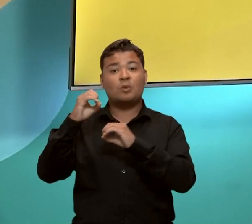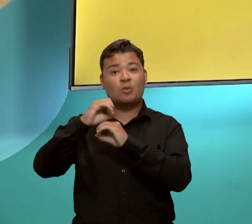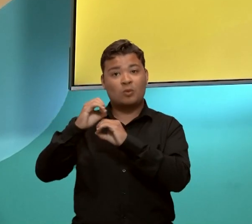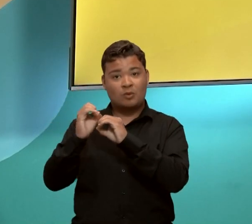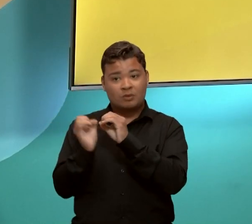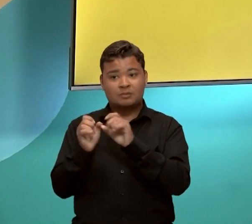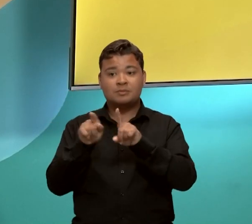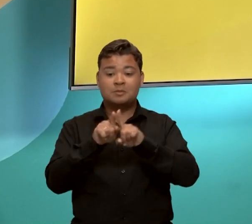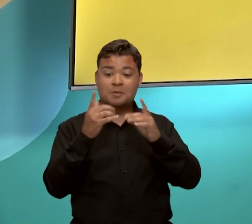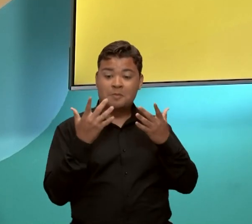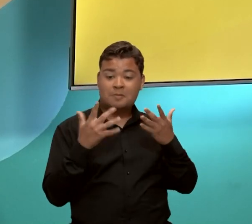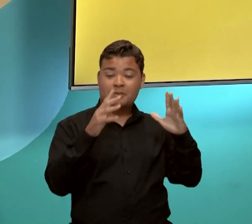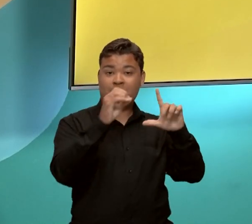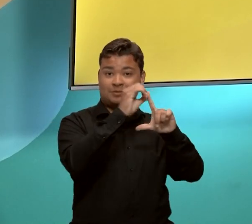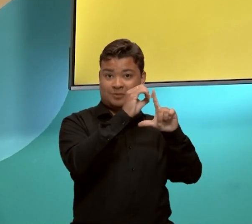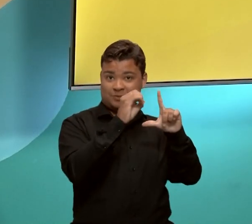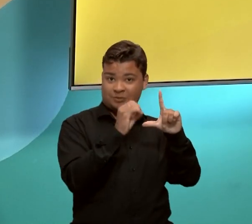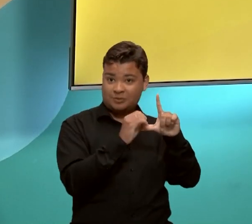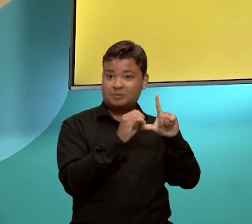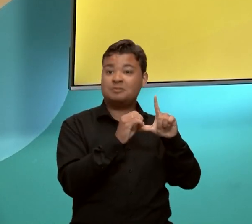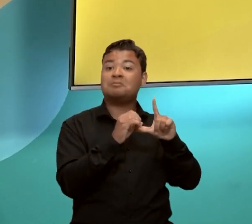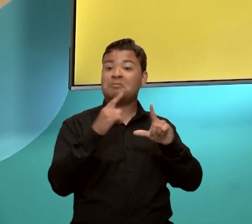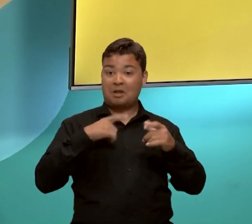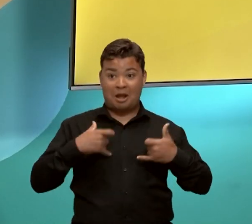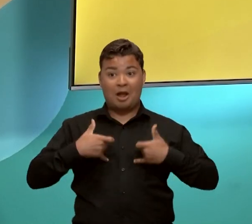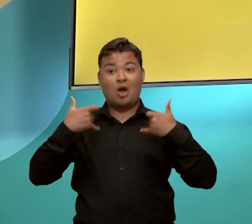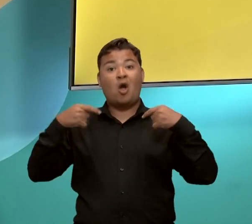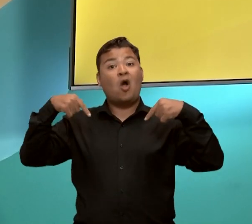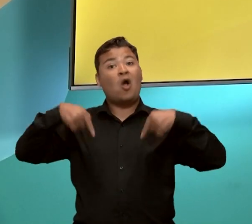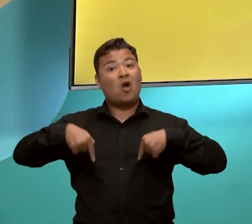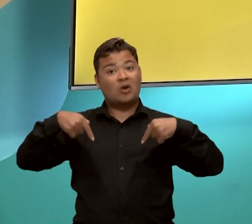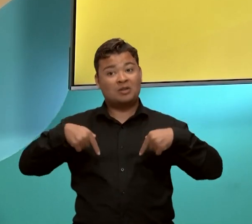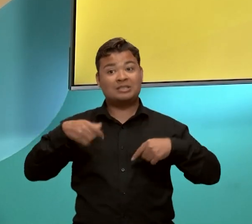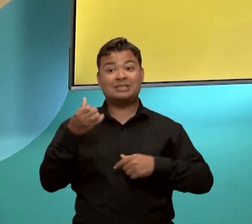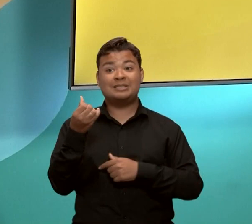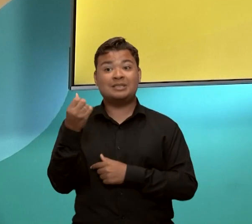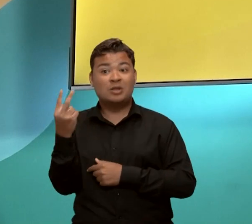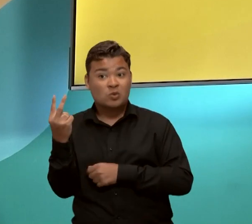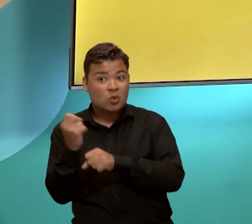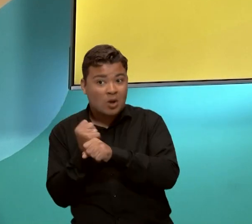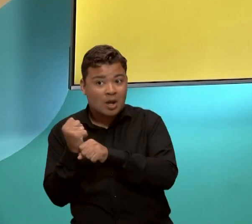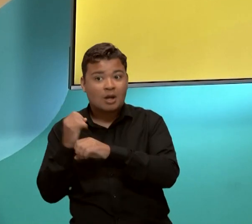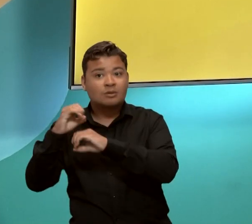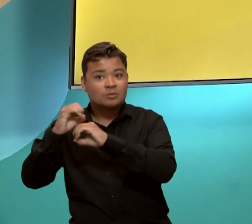a TV UFG, que completam aniversário hoje, 62 anos da UFG e